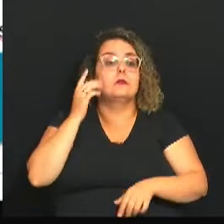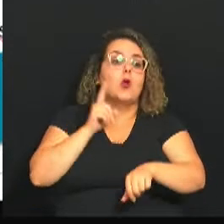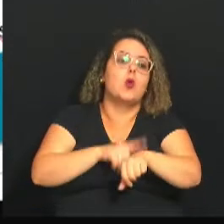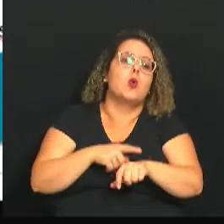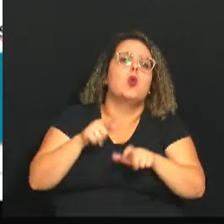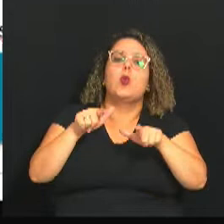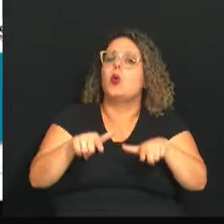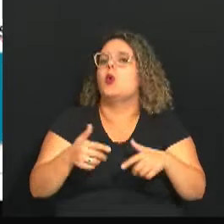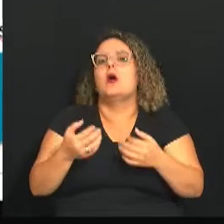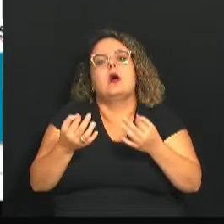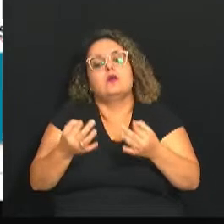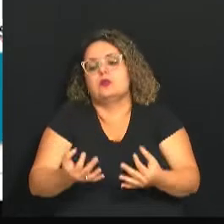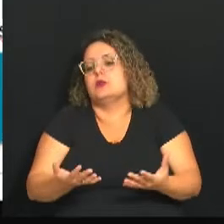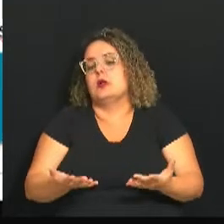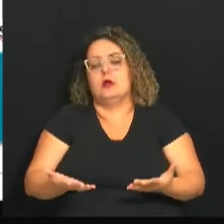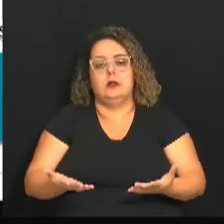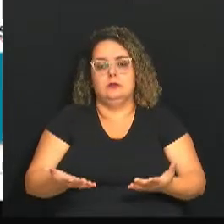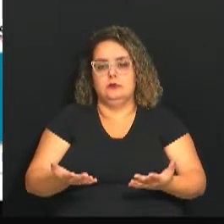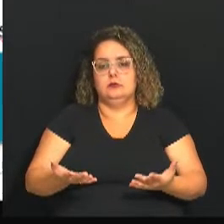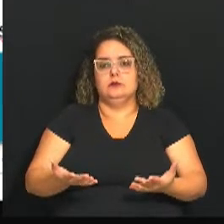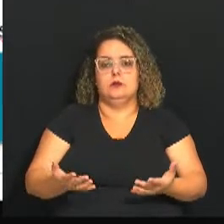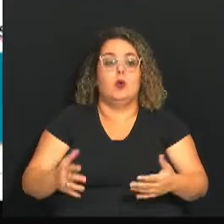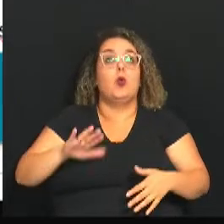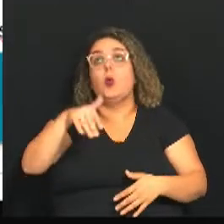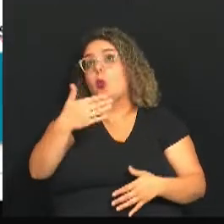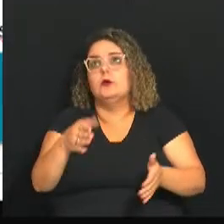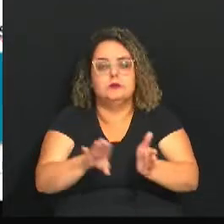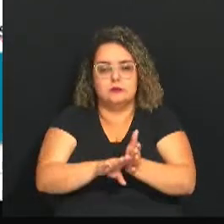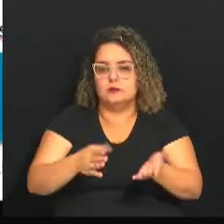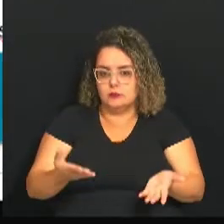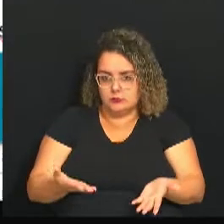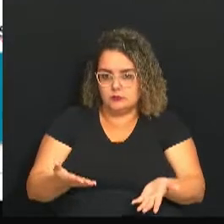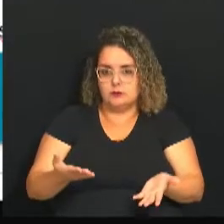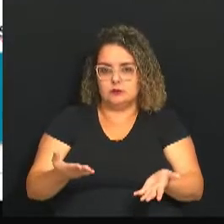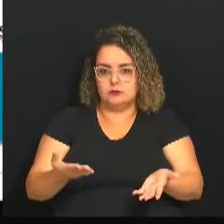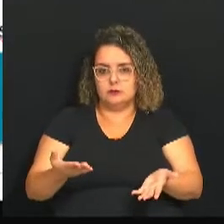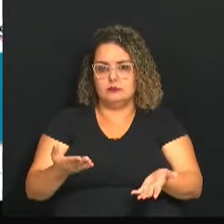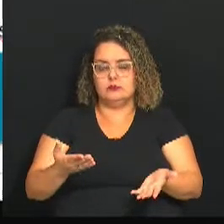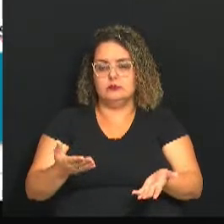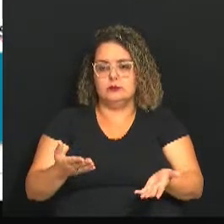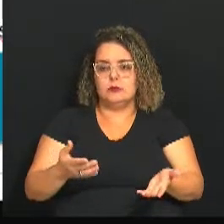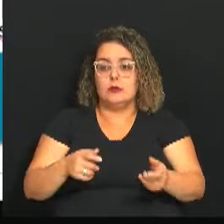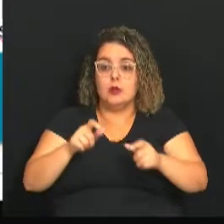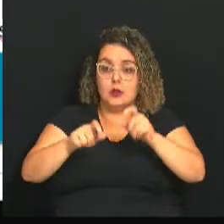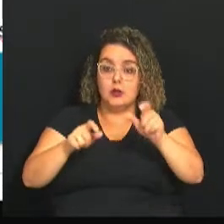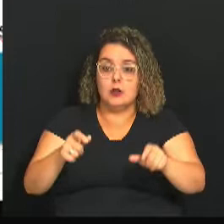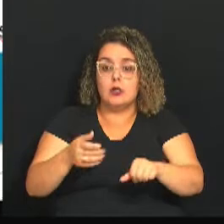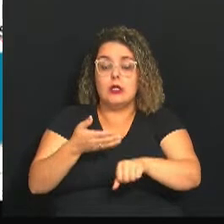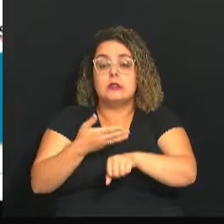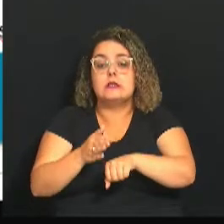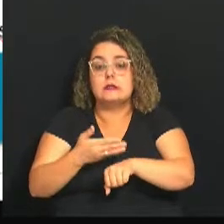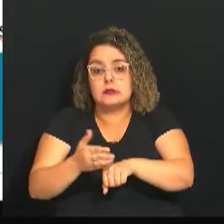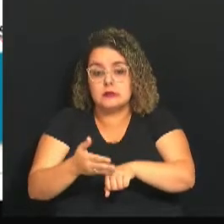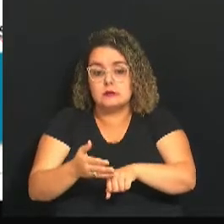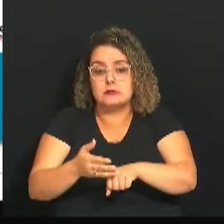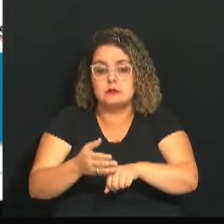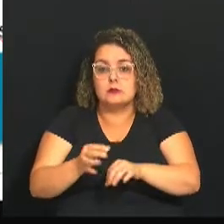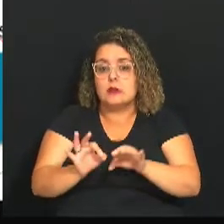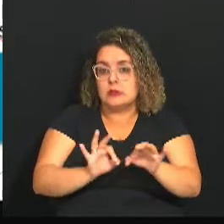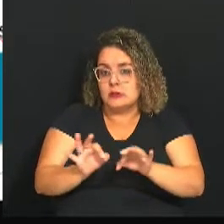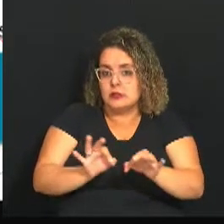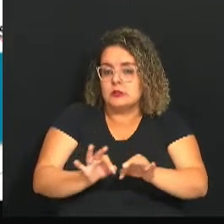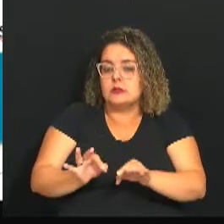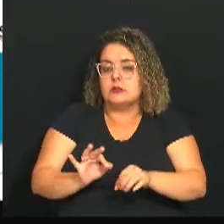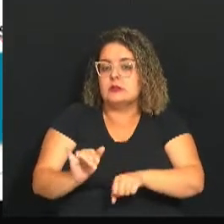local, onde que vai afetar com maior intensidade. Então, se a população estiver treinada nessas ferramentas, é possível fazer